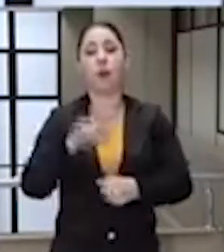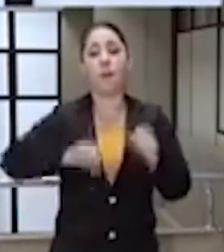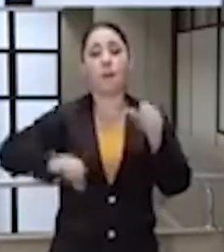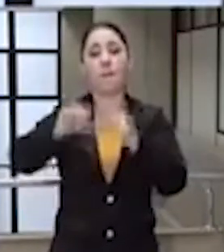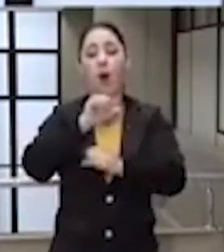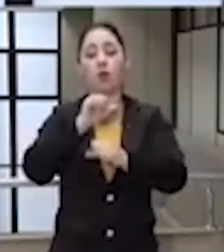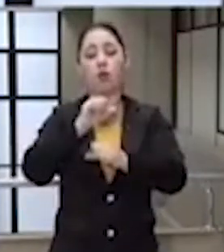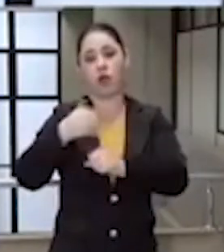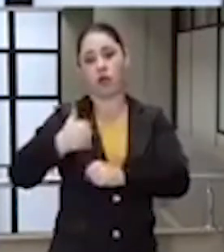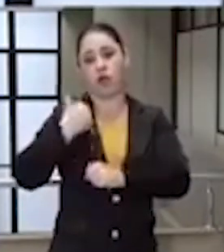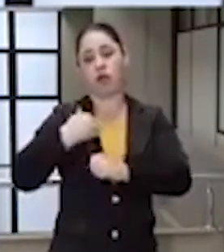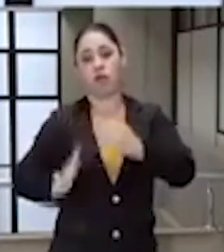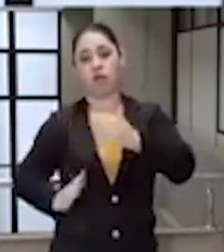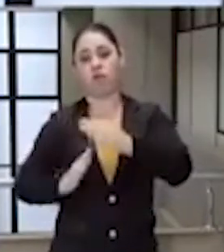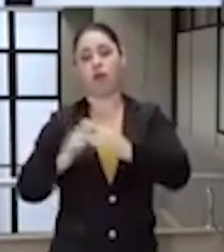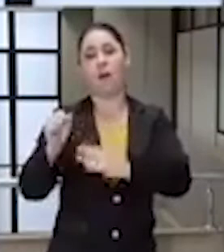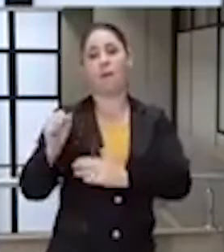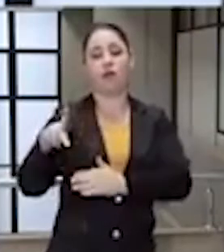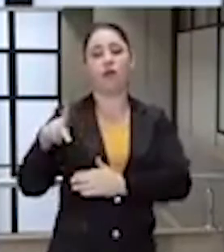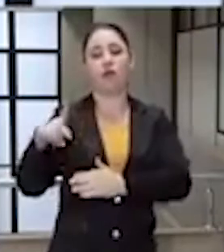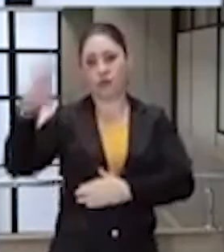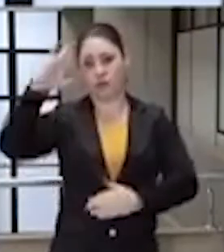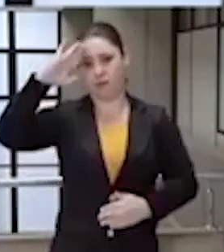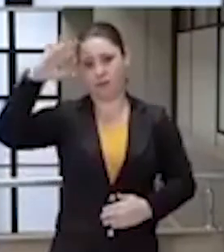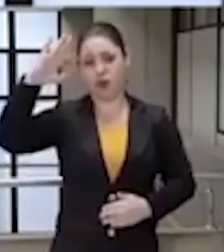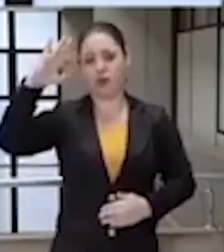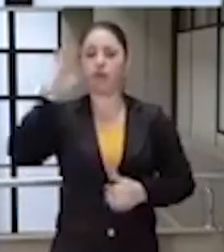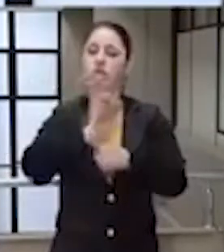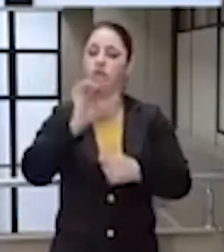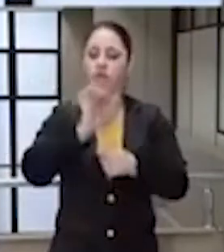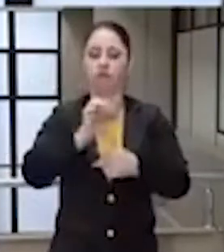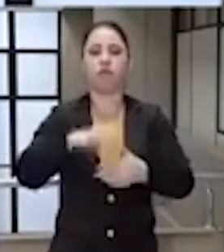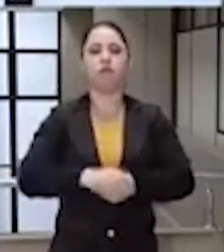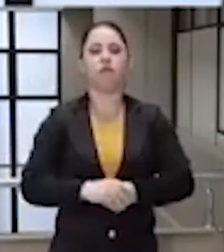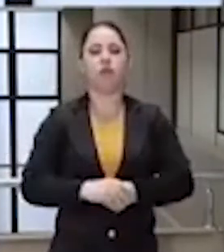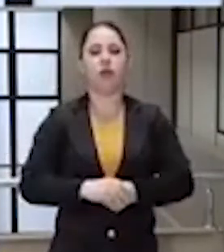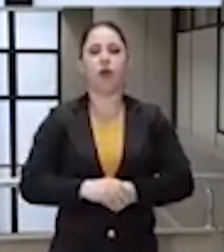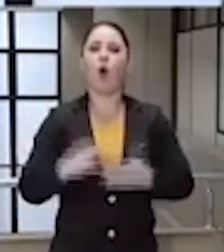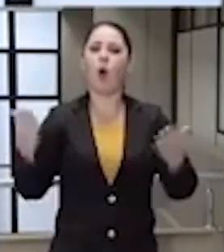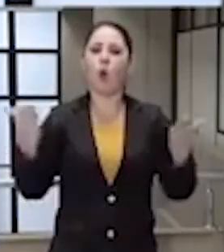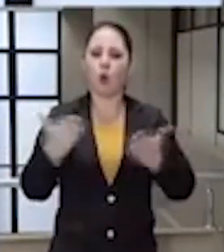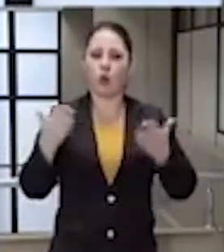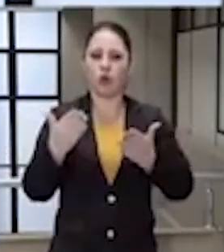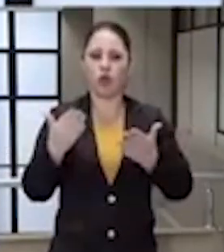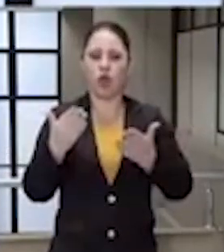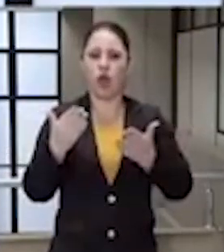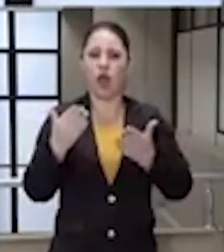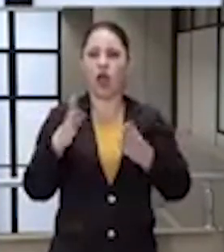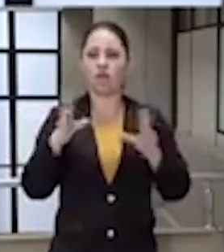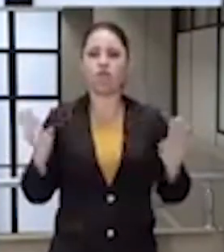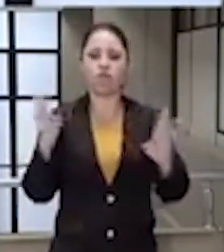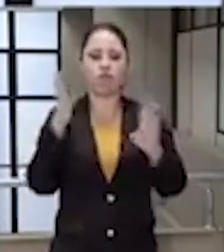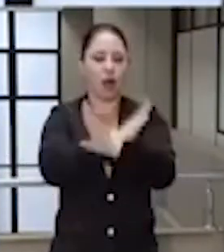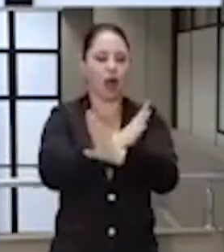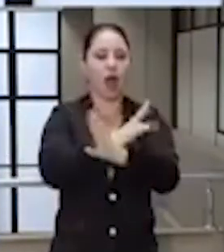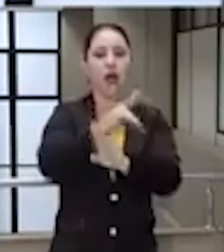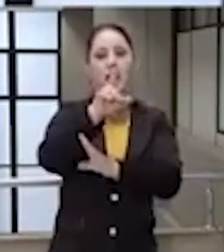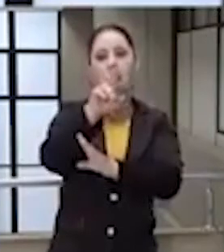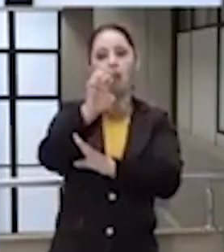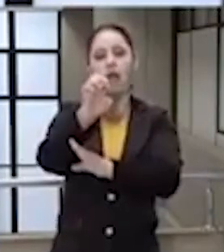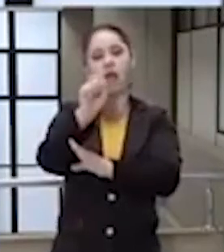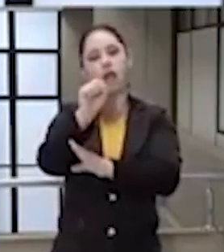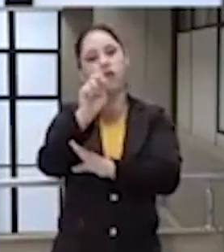a idade de aposentadoria dos militares estaduais. Oficialmente eles vão para a reserva, né? Eles não se aposentam em